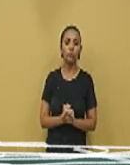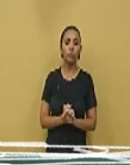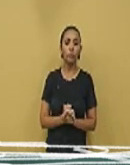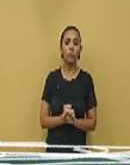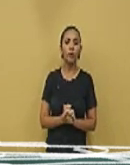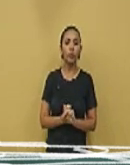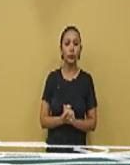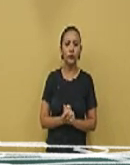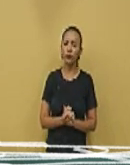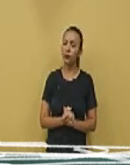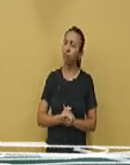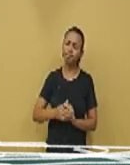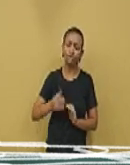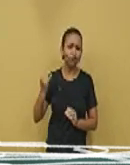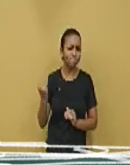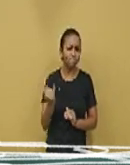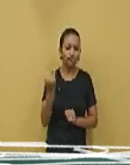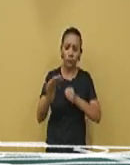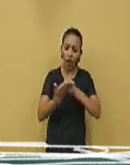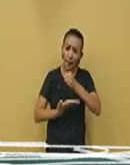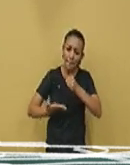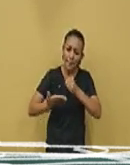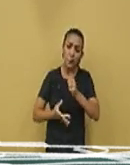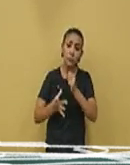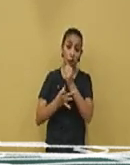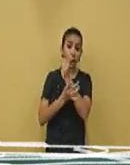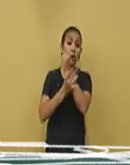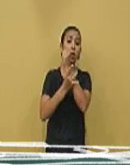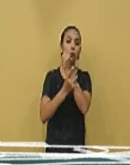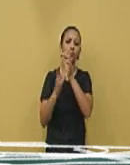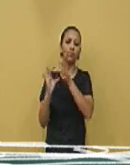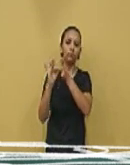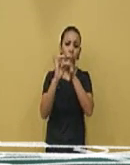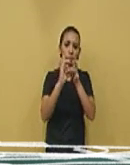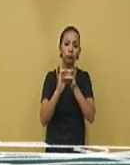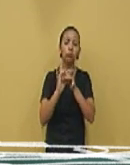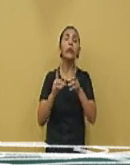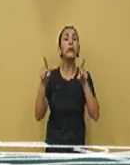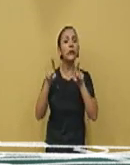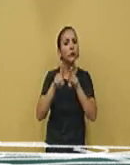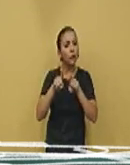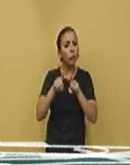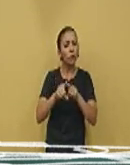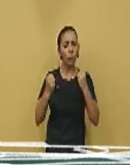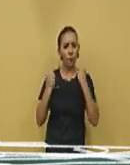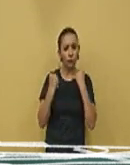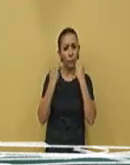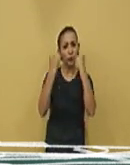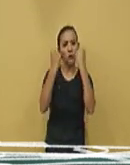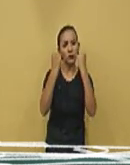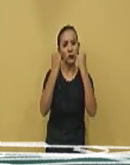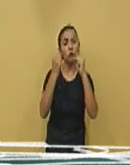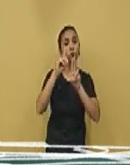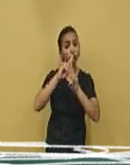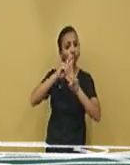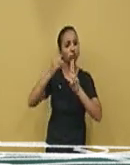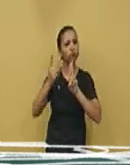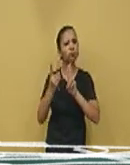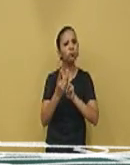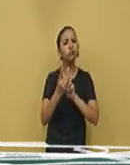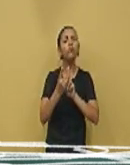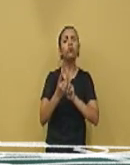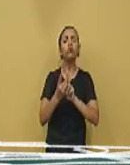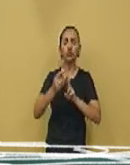são premissas fundamentais para a garantia da unidade e, consequentemente, para o fortalecimento de uma UFGD